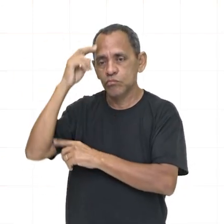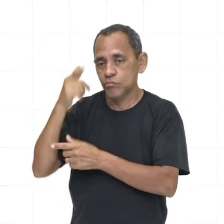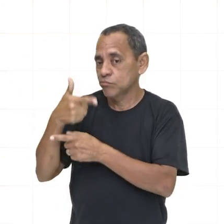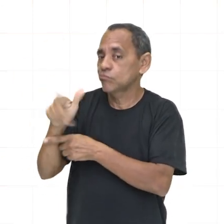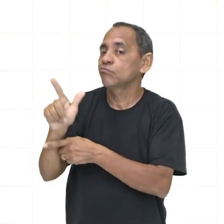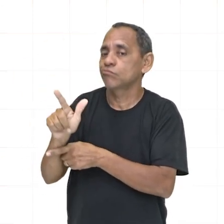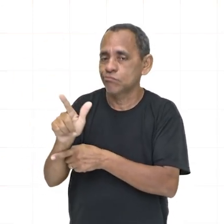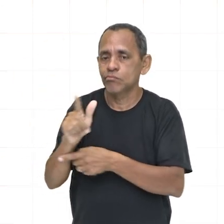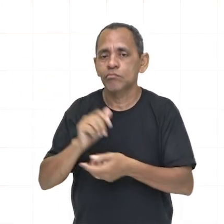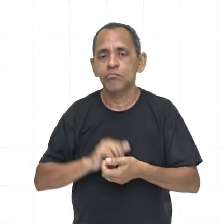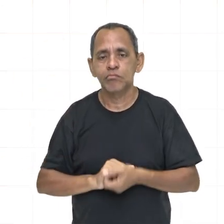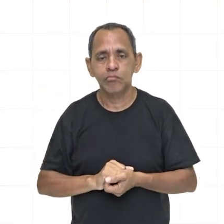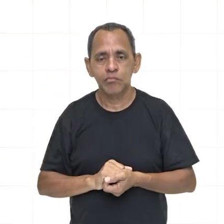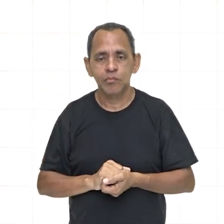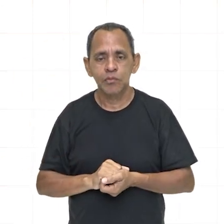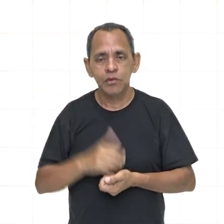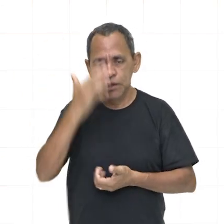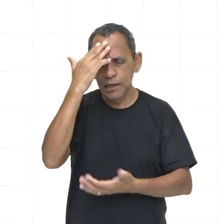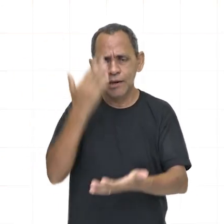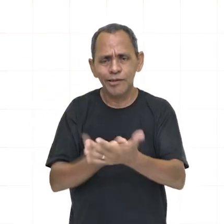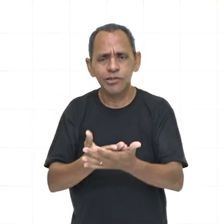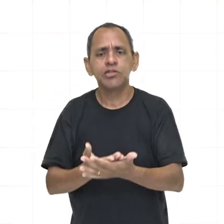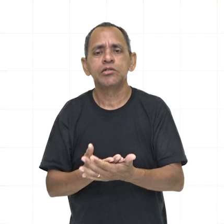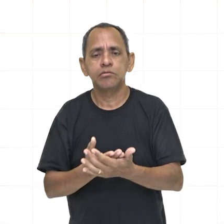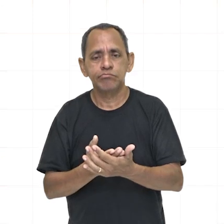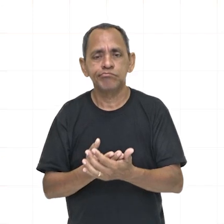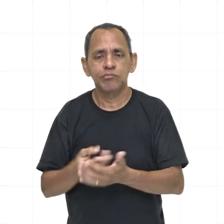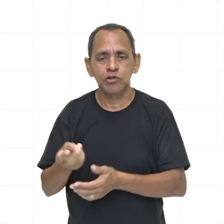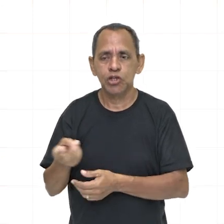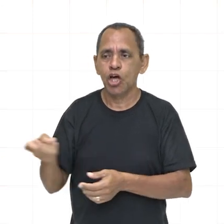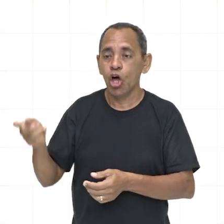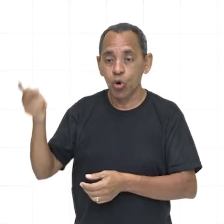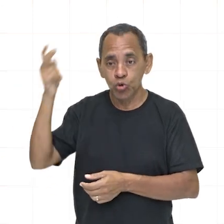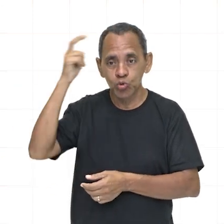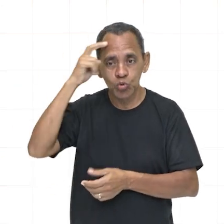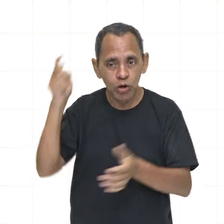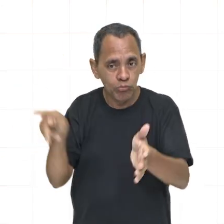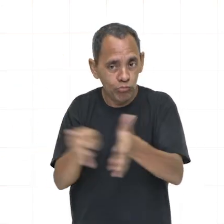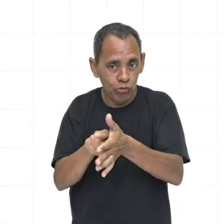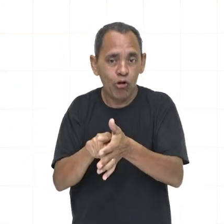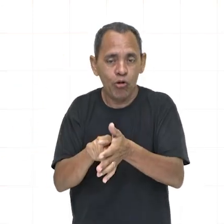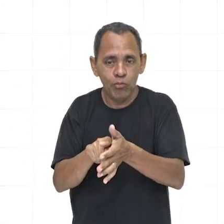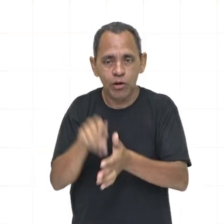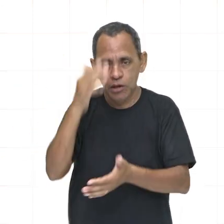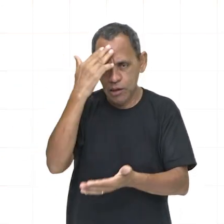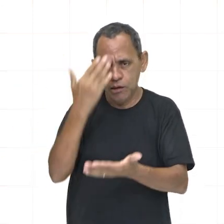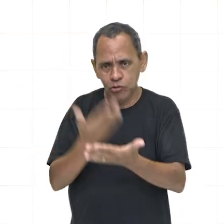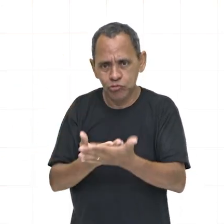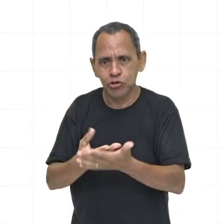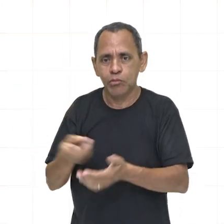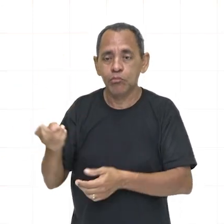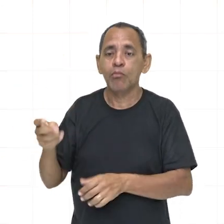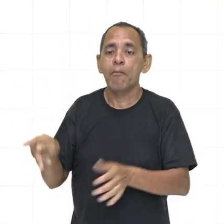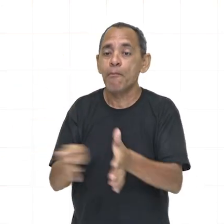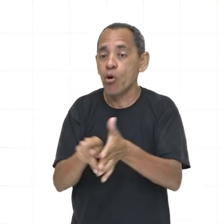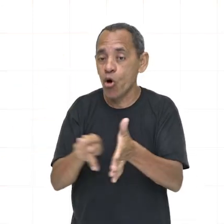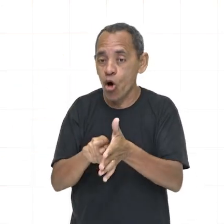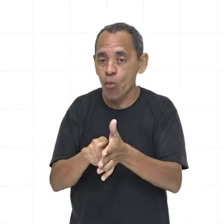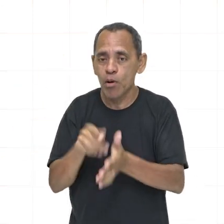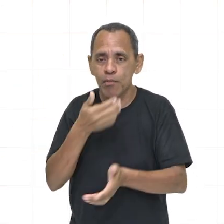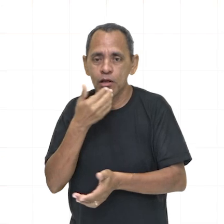etnocêntrico, ele acha que a sua cultura é superior a todas. Já o eurocentrismo, o euro de